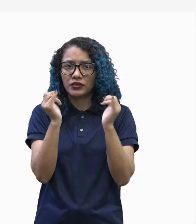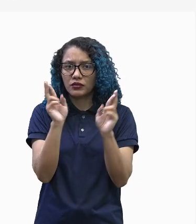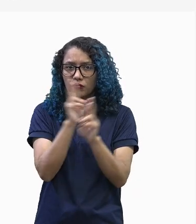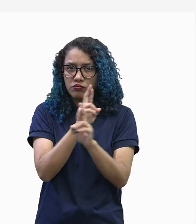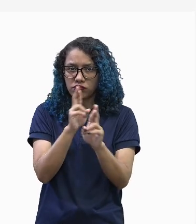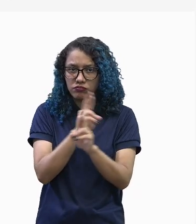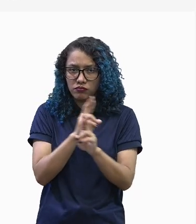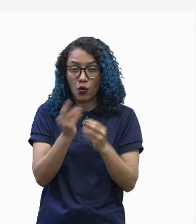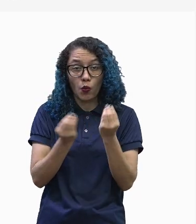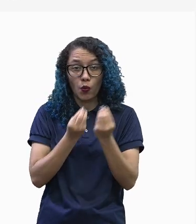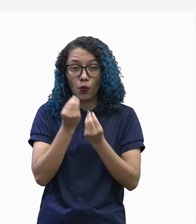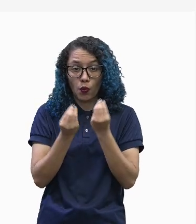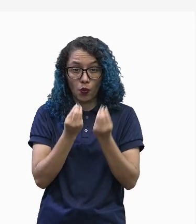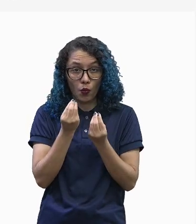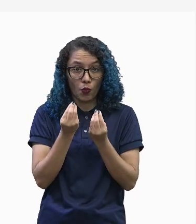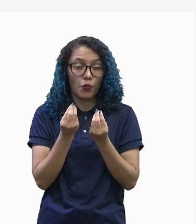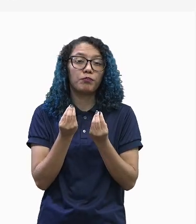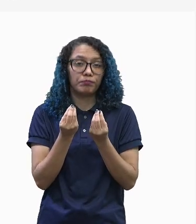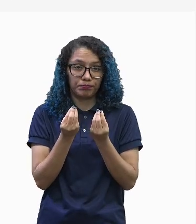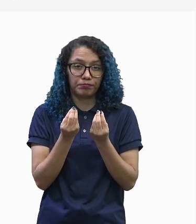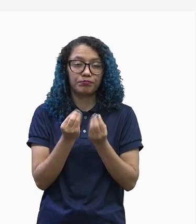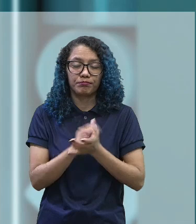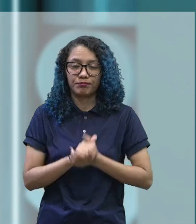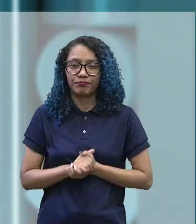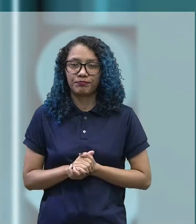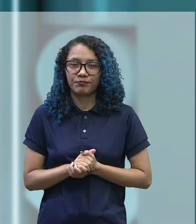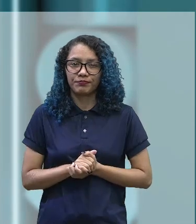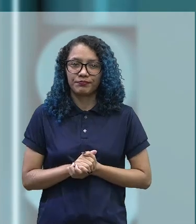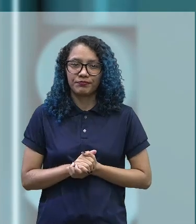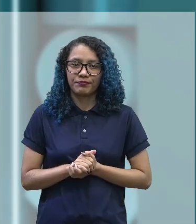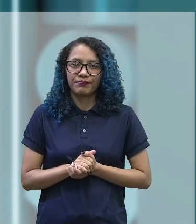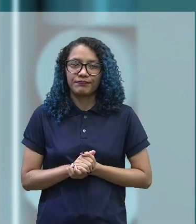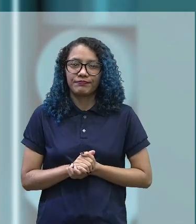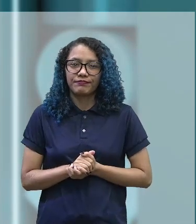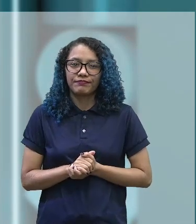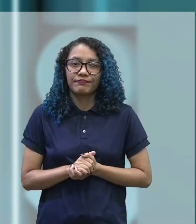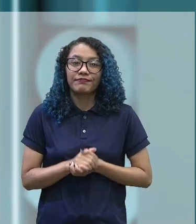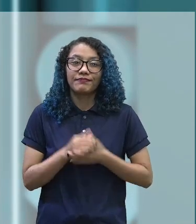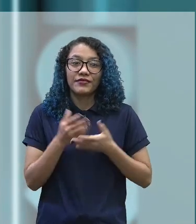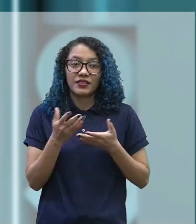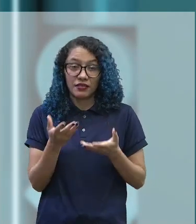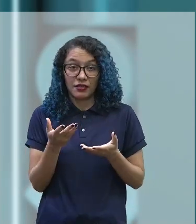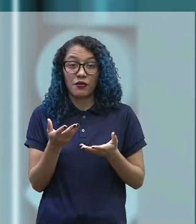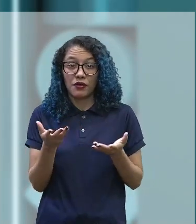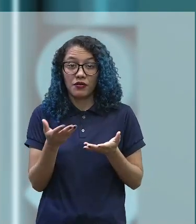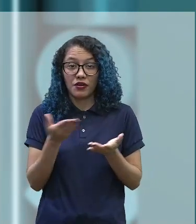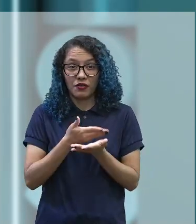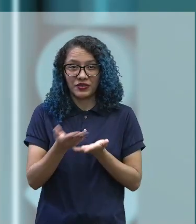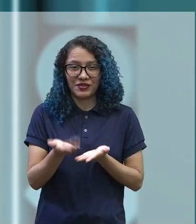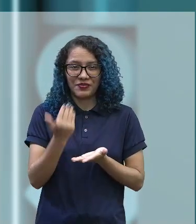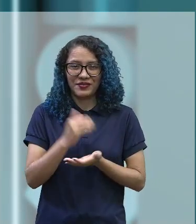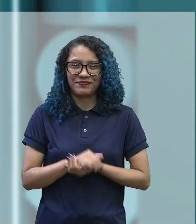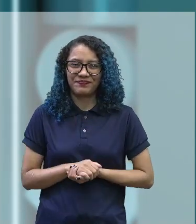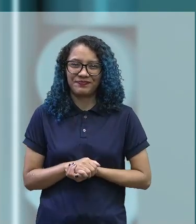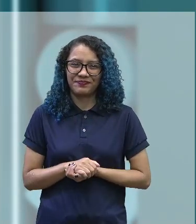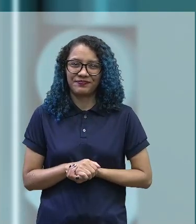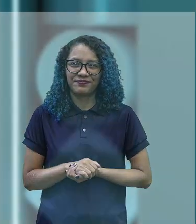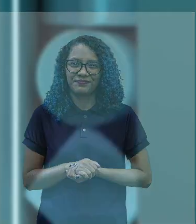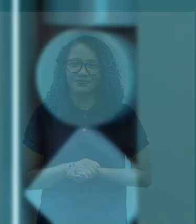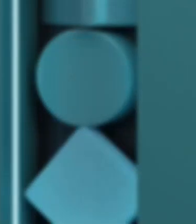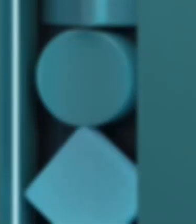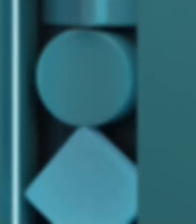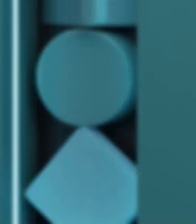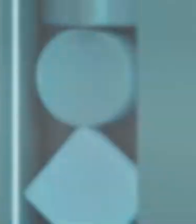relações entre as informações. Então, turmas, vamos à nossa aula.